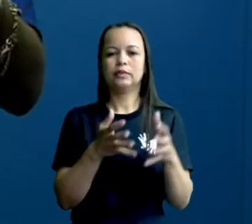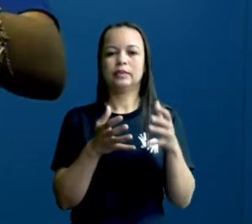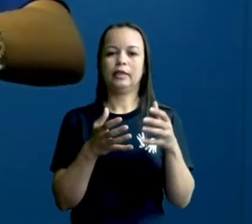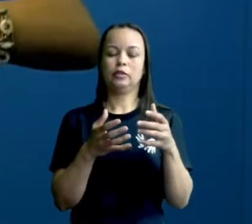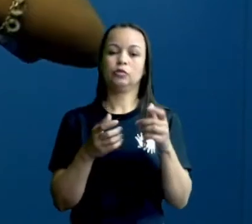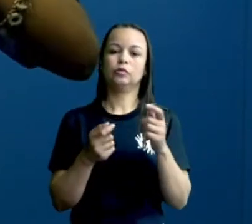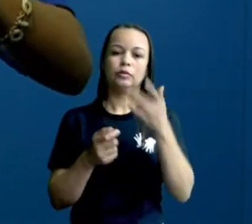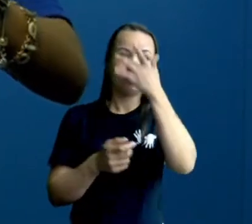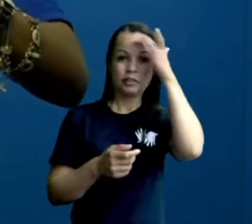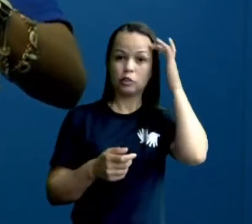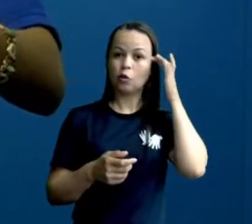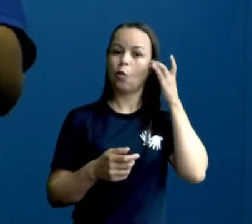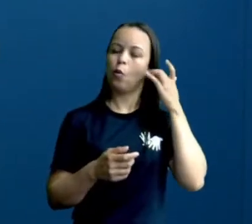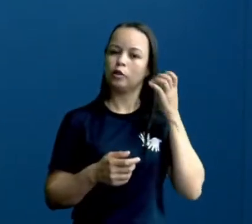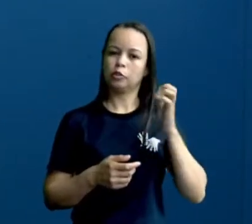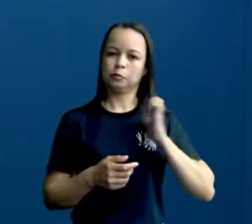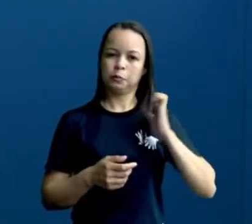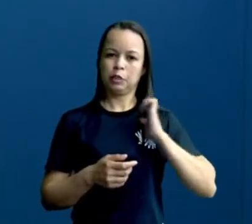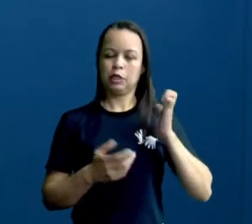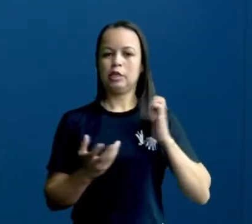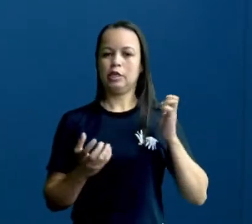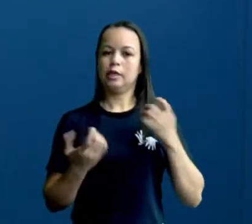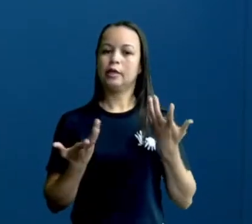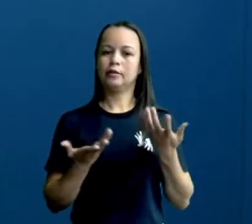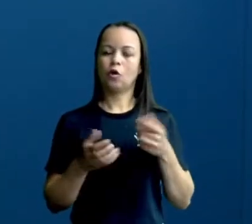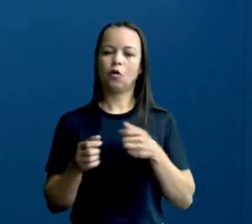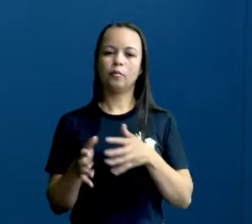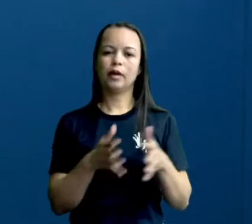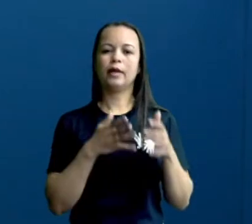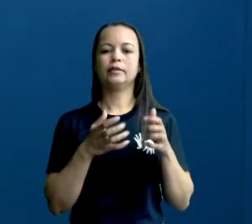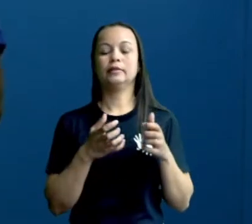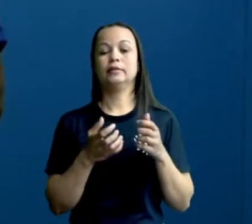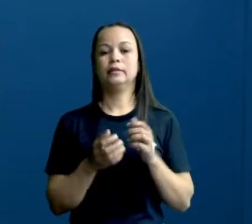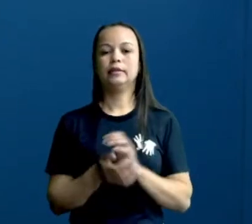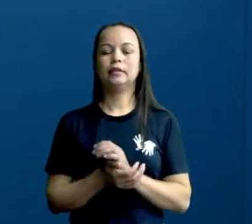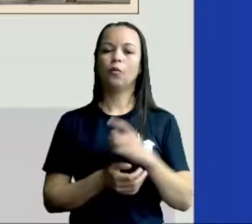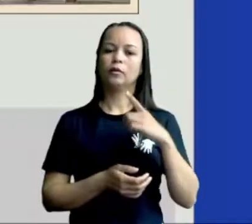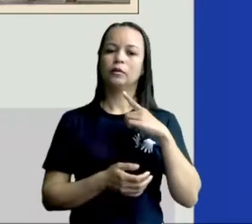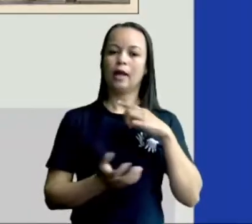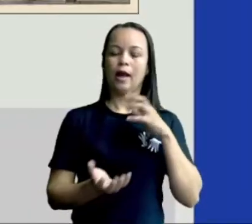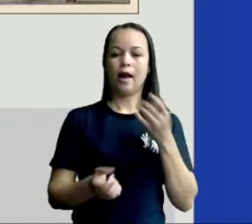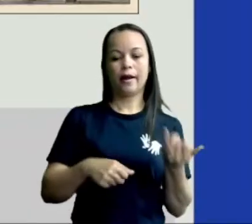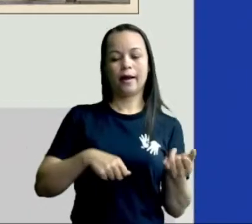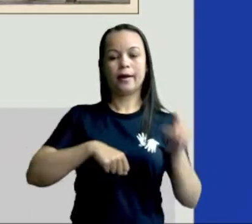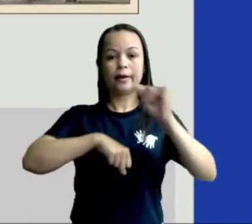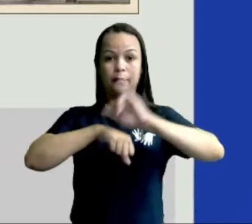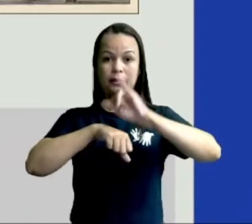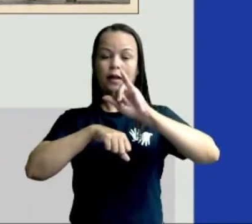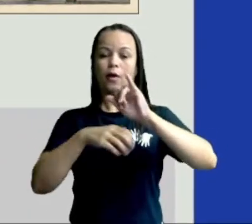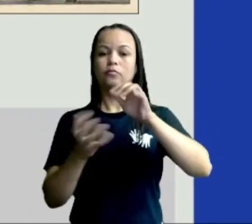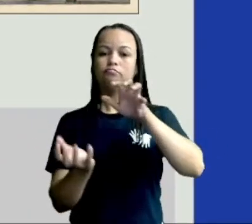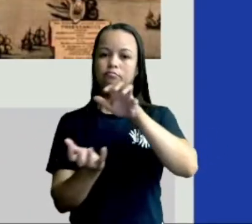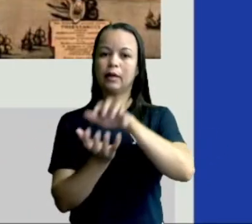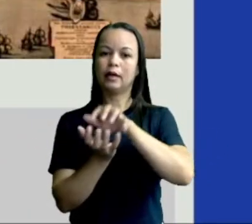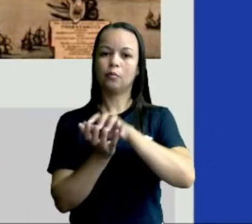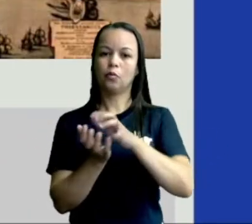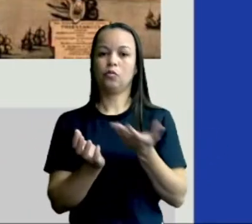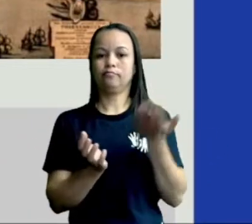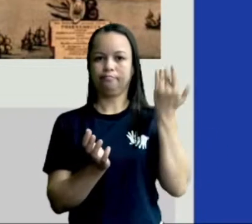cidade rica, cheia de gente nobre, então virou capital de Pernambuco naquela época. Então, vamos lá,